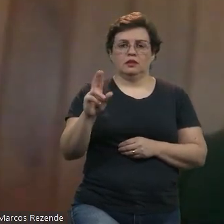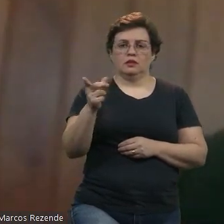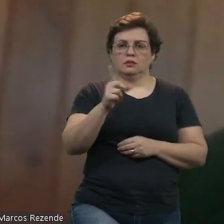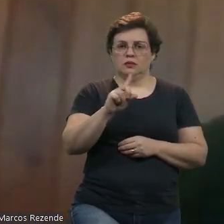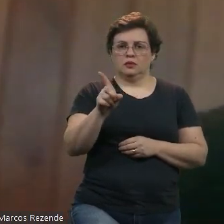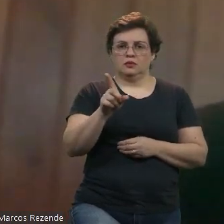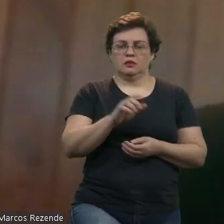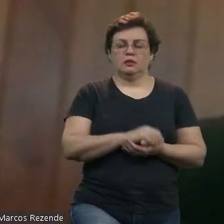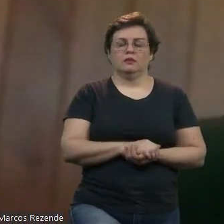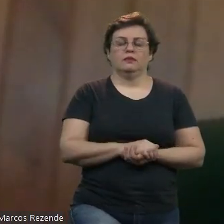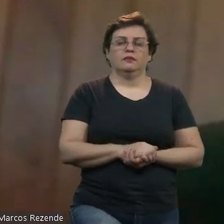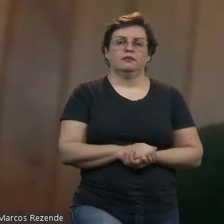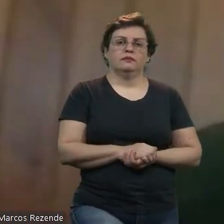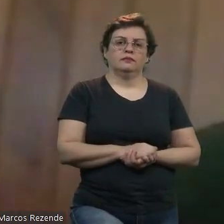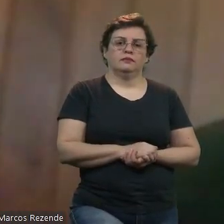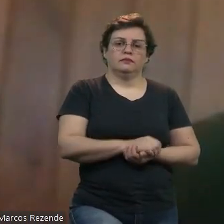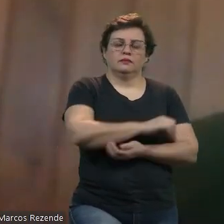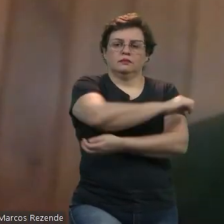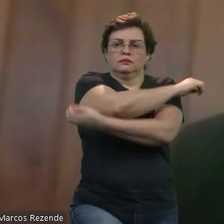contrários responderão não.